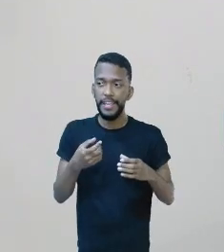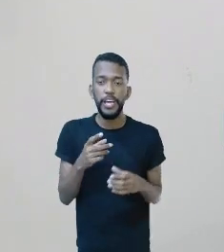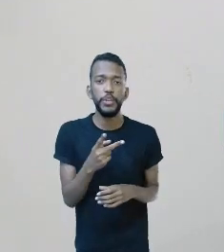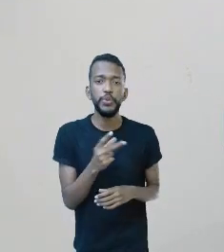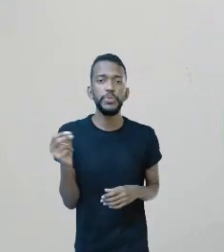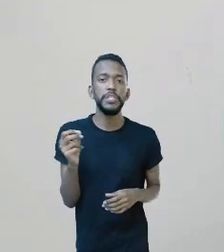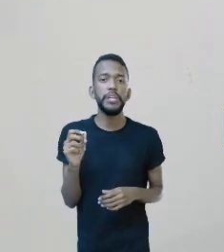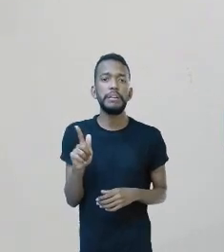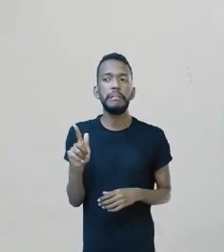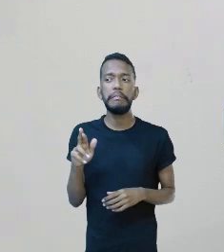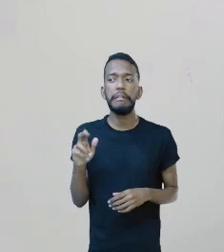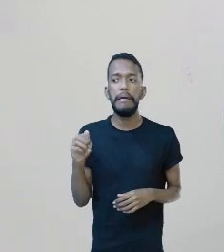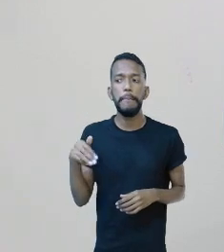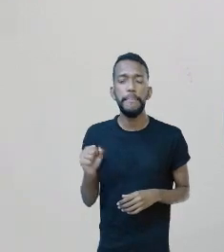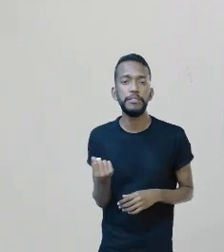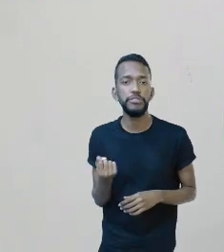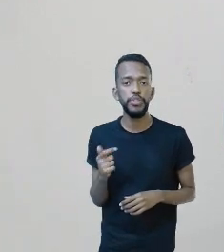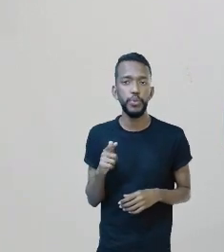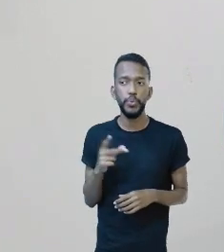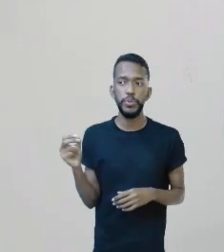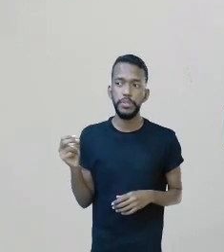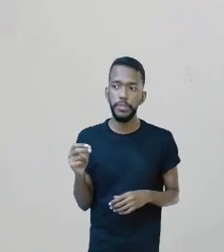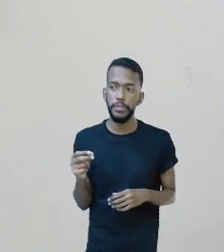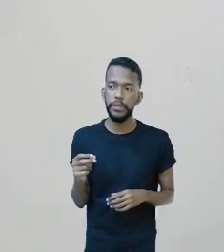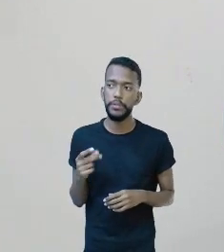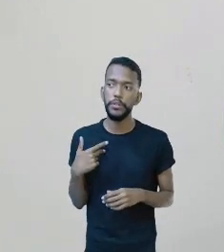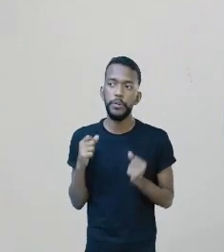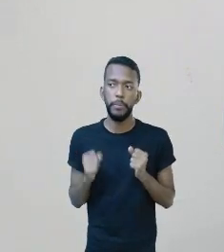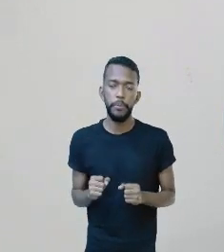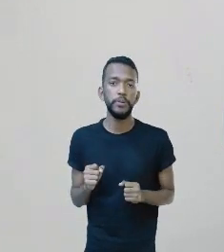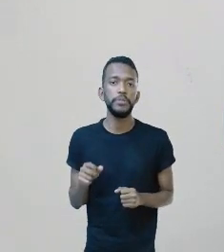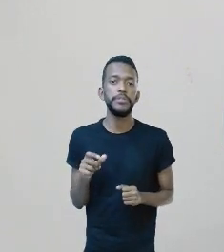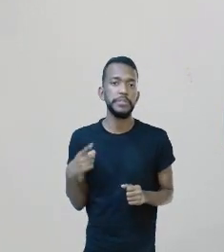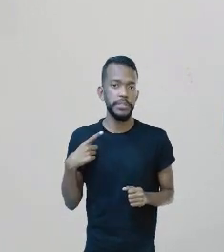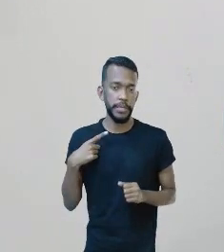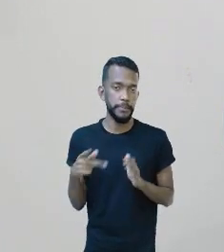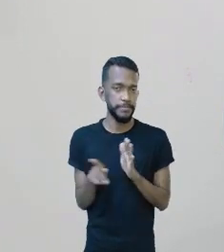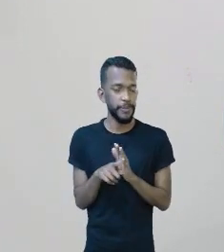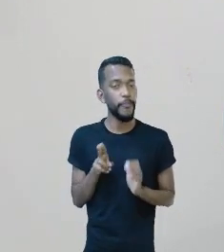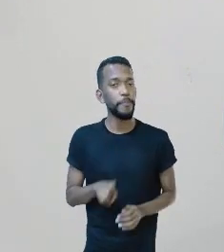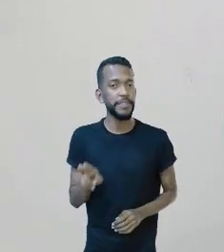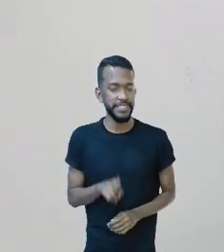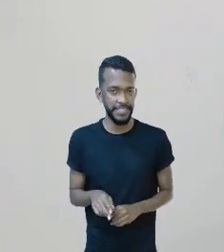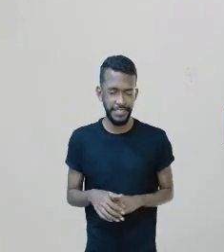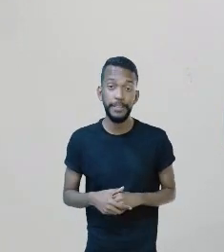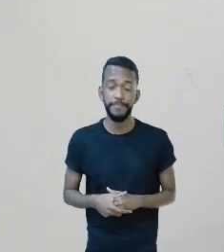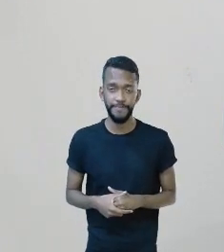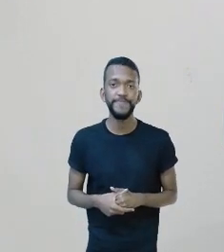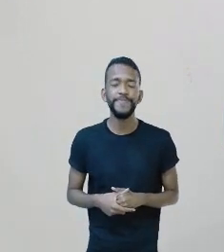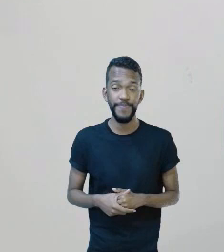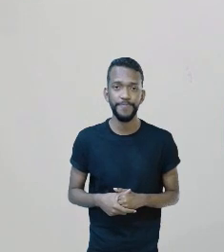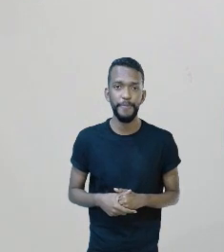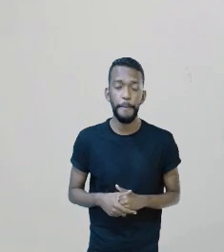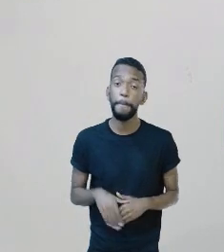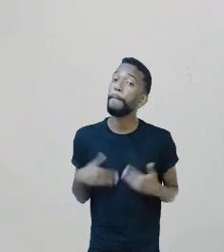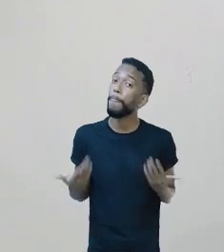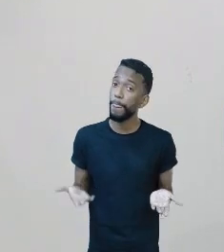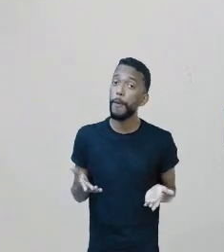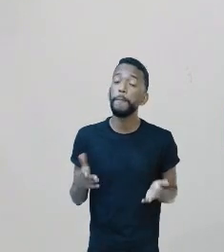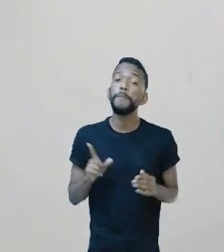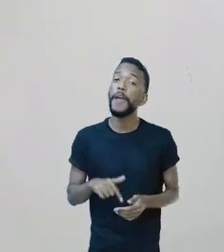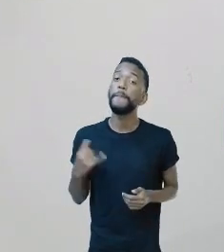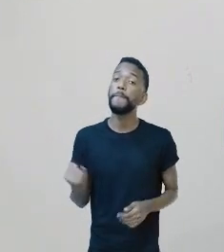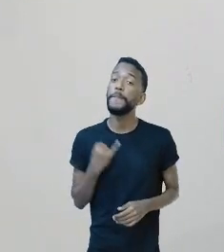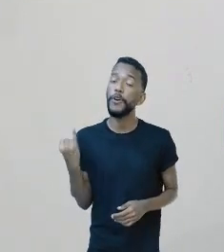200 gramas da medida que eu vou ter aqui, que eu vou precisar. Então, é